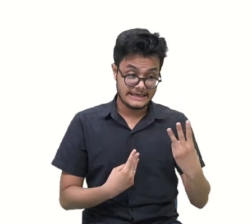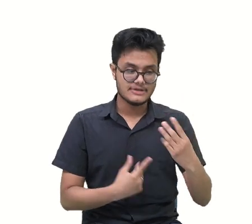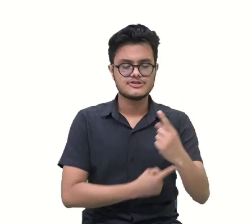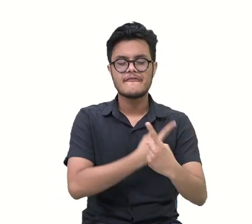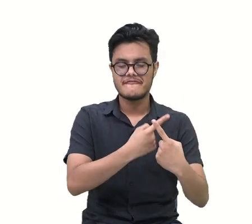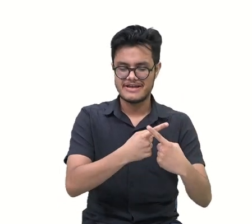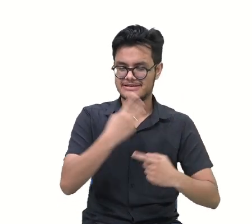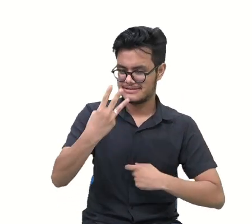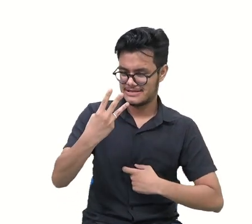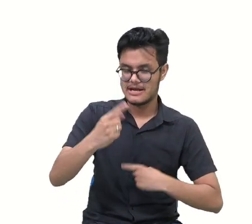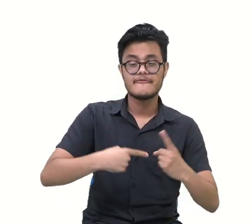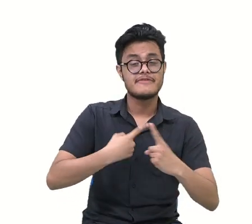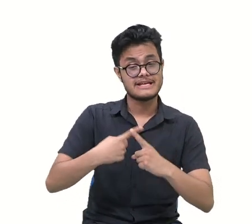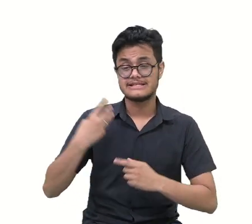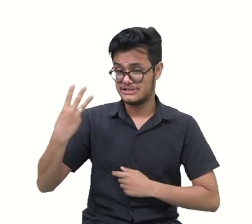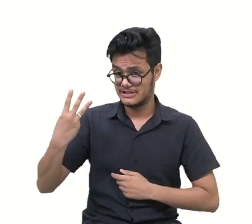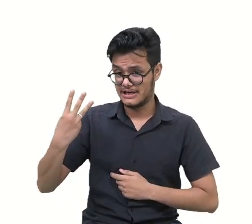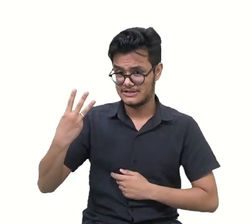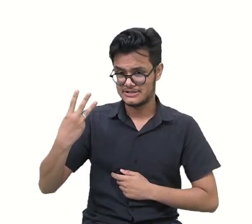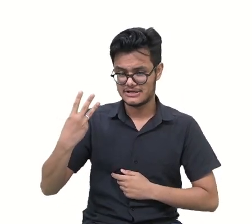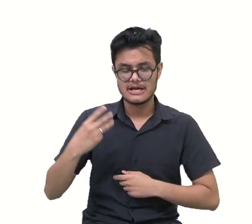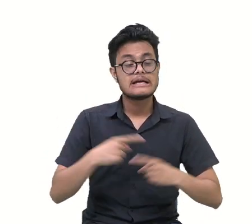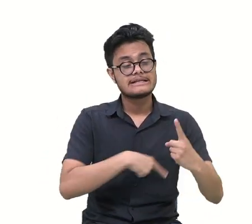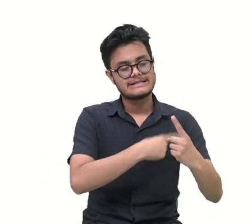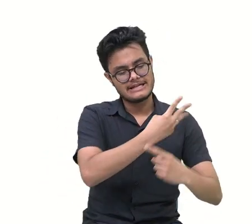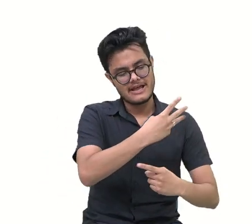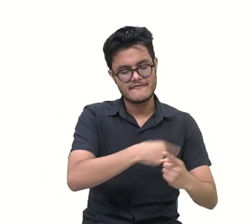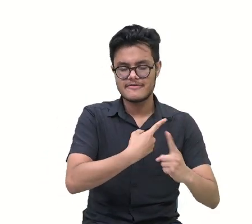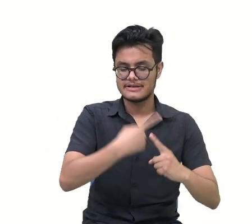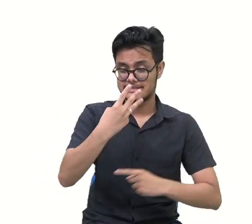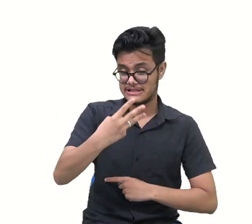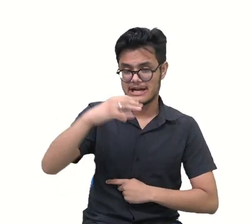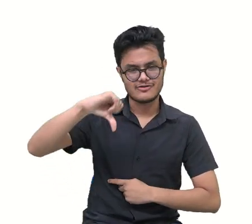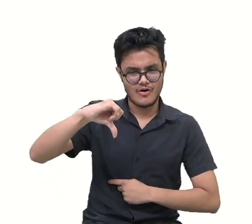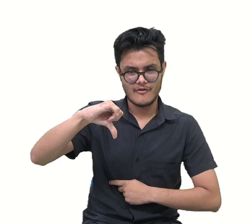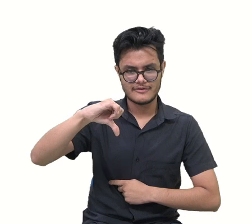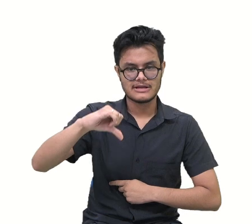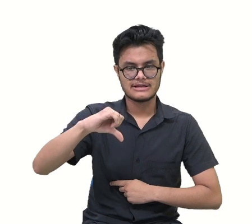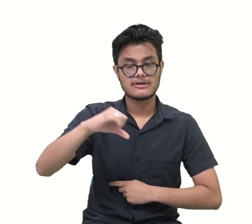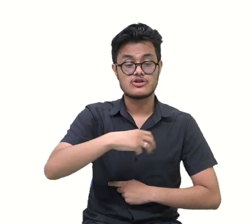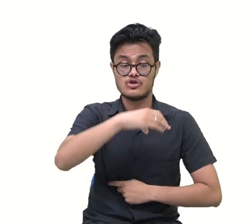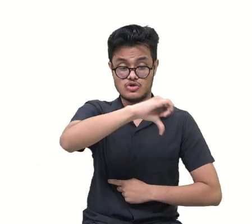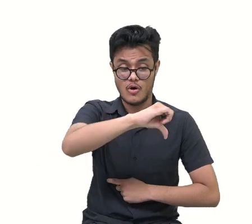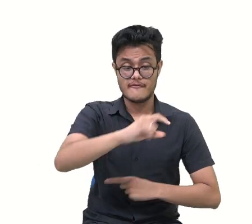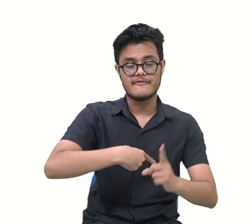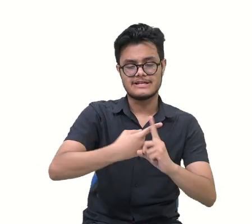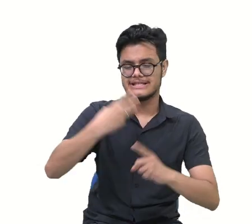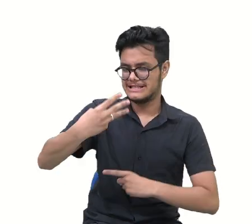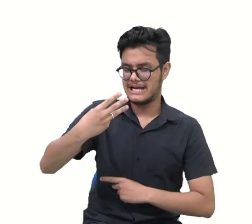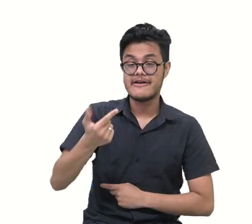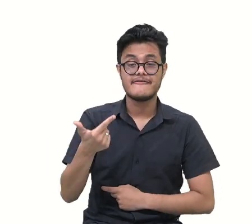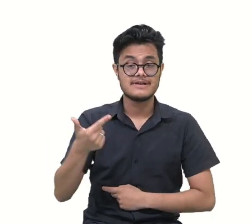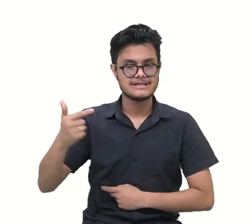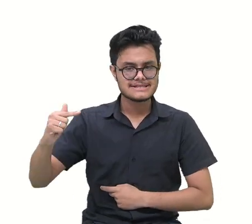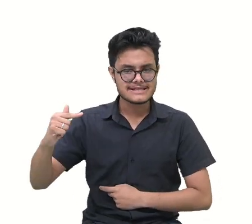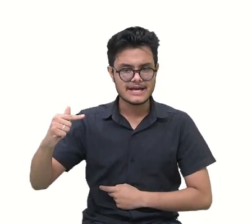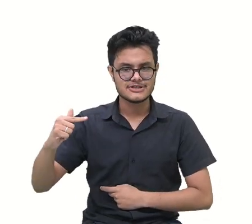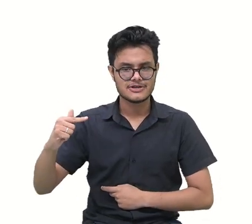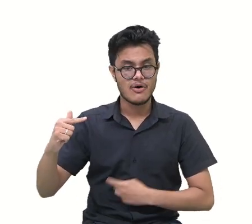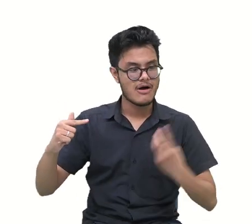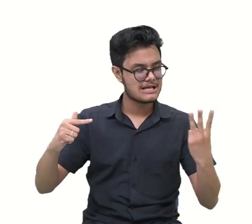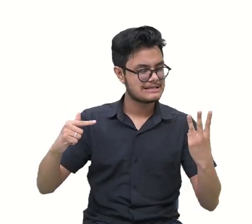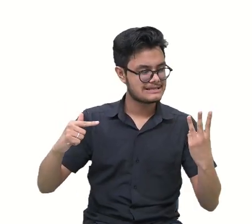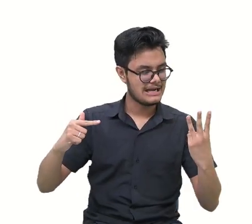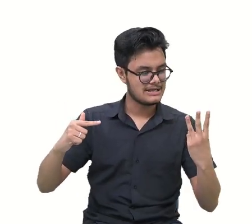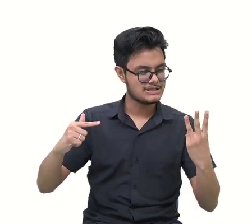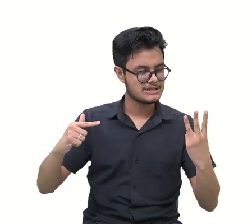ok? 3 vezes 3, 9. 3 vezes 9, 27. Olha o salto que deu de um valor para o outro,